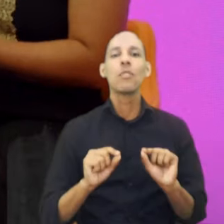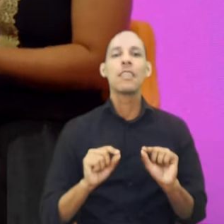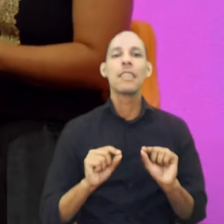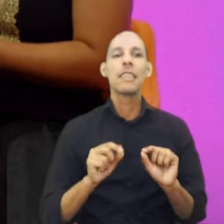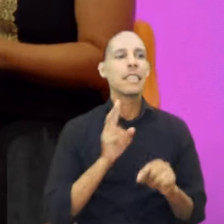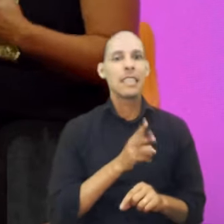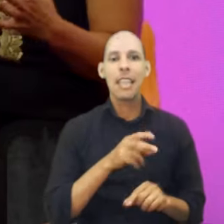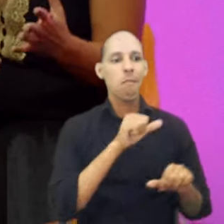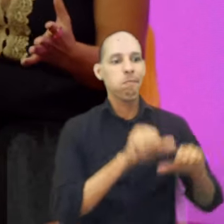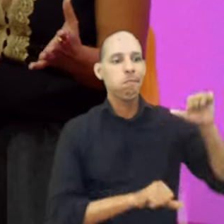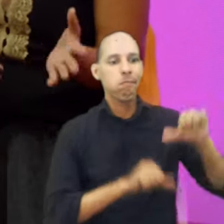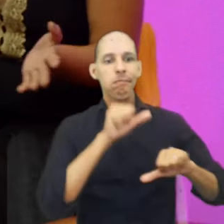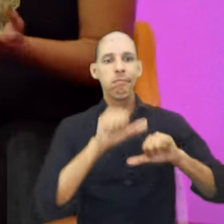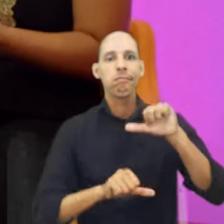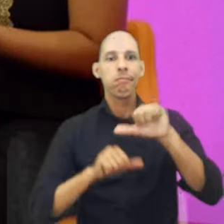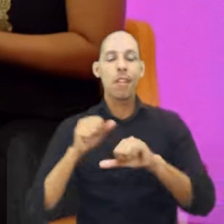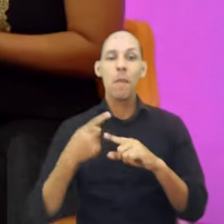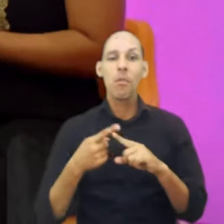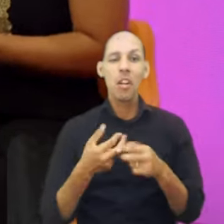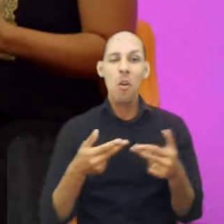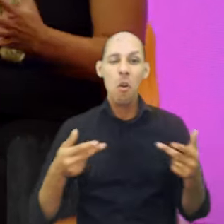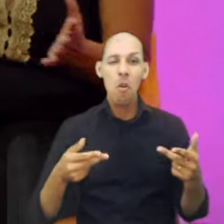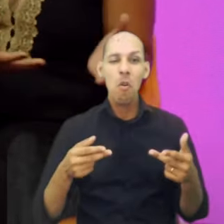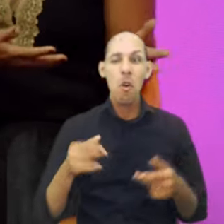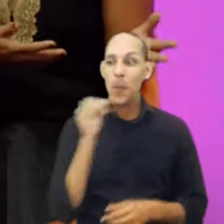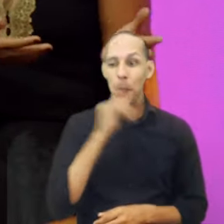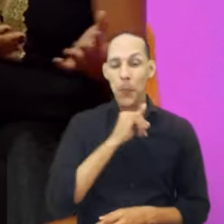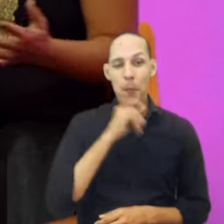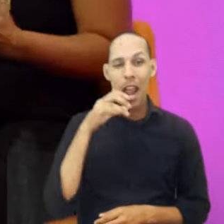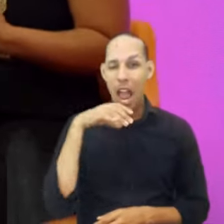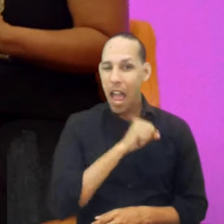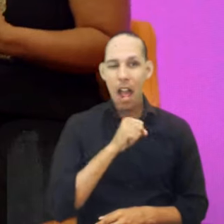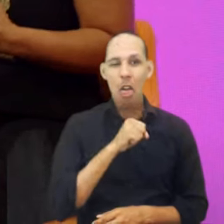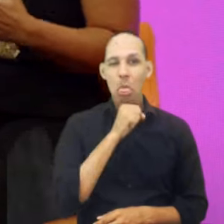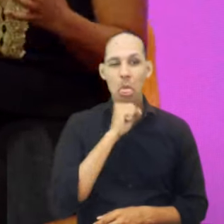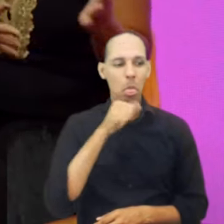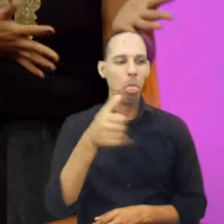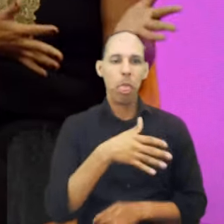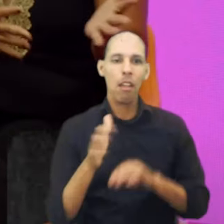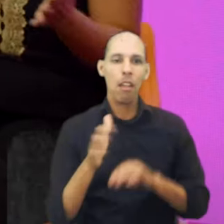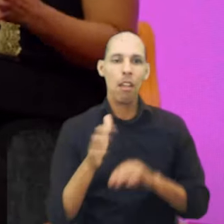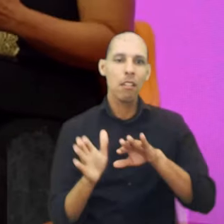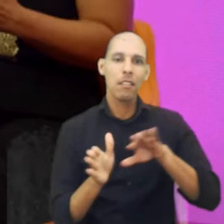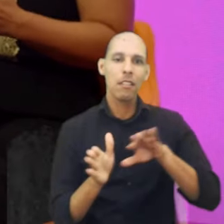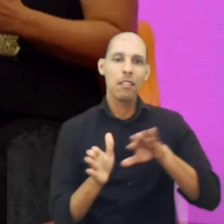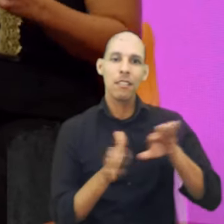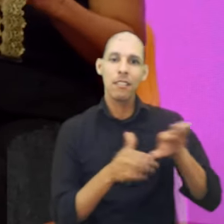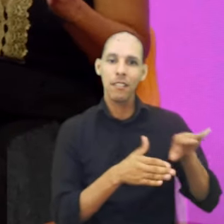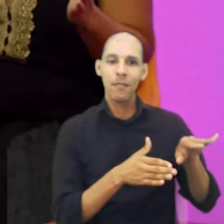tempo inteiro. Porque tudo está ficando muito obsoleto. Então, e muito rápido. Muito rápido. Então, o Alvin Toffling, ele já